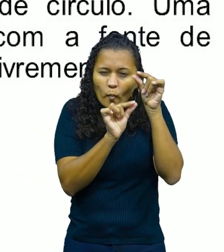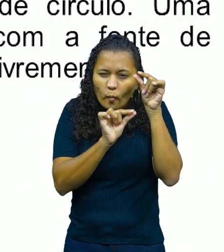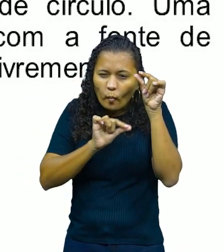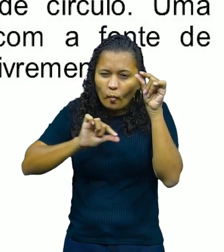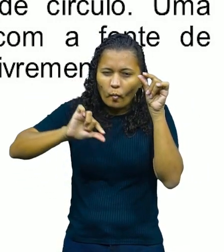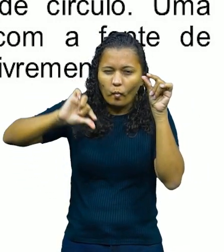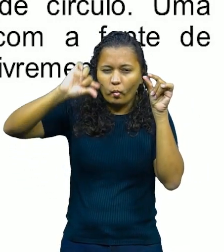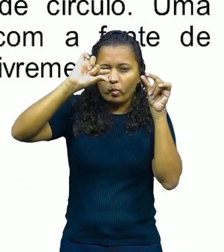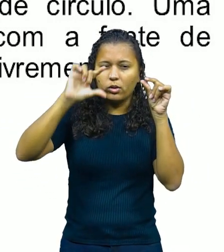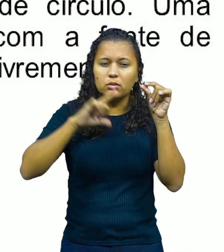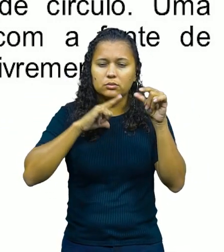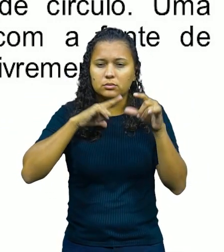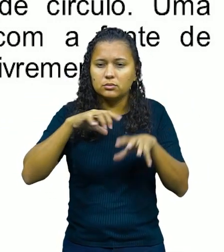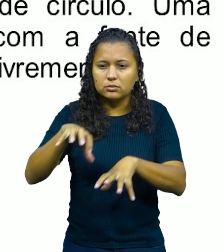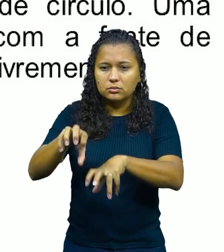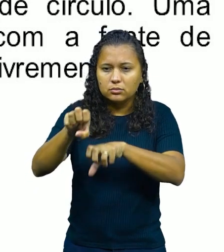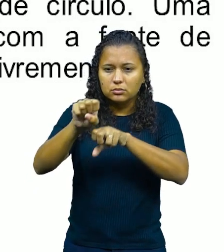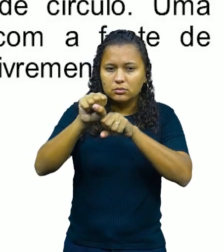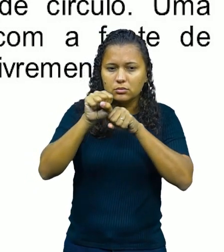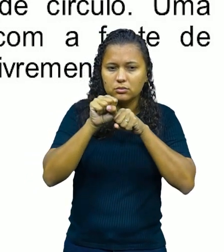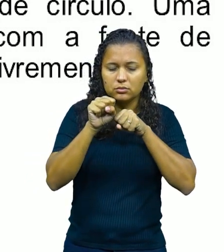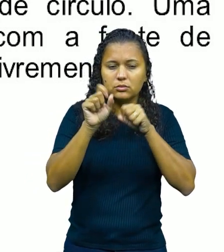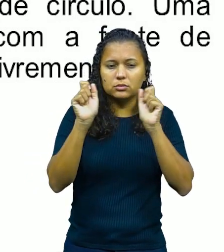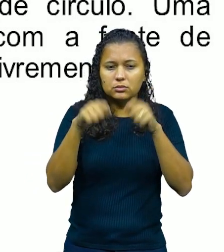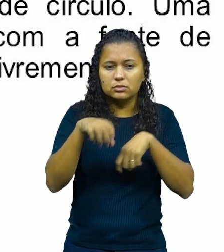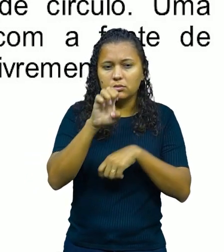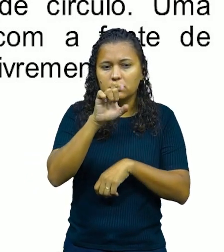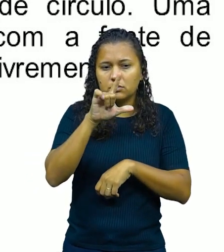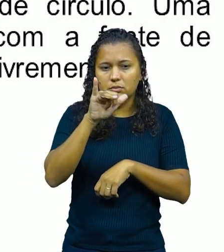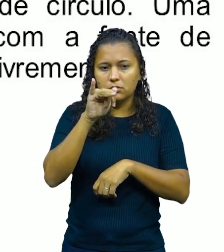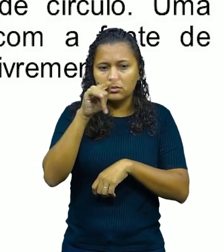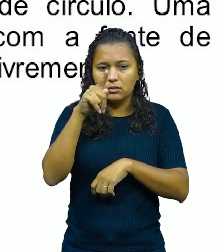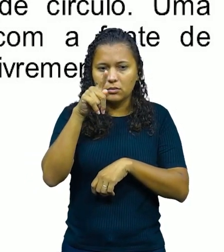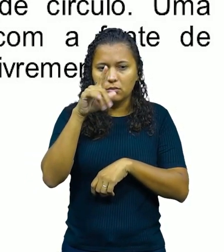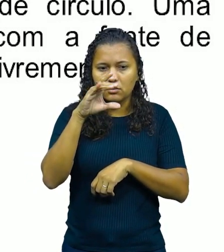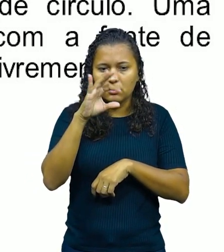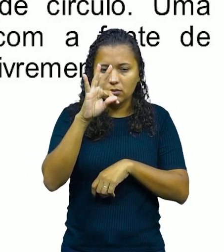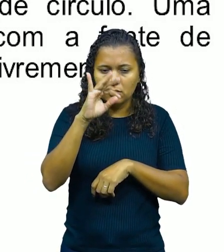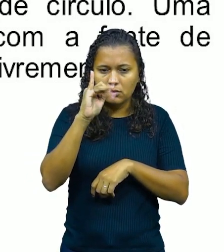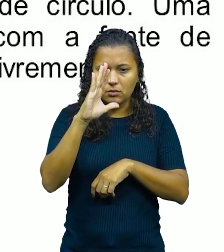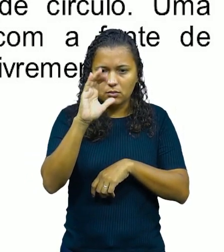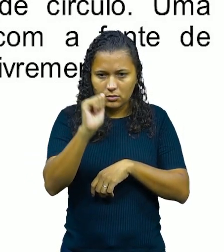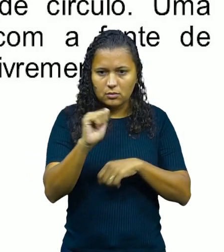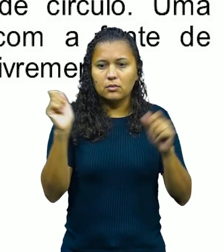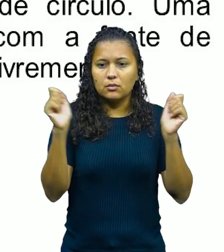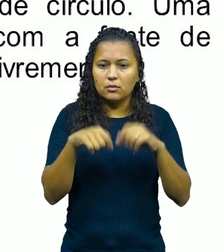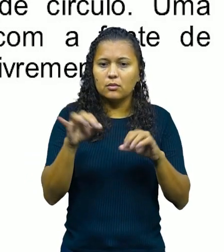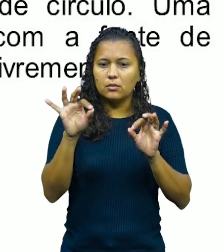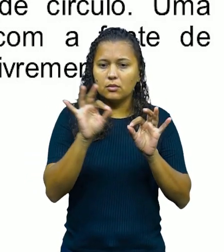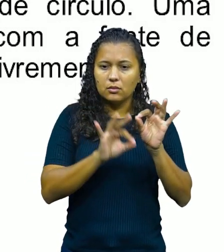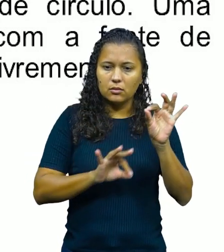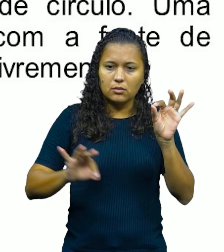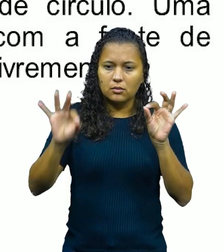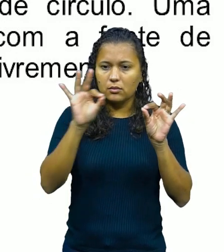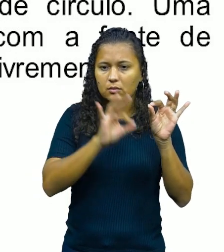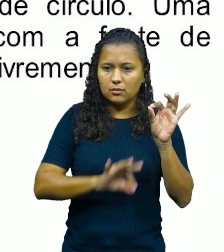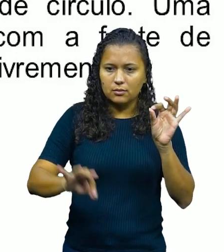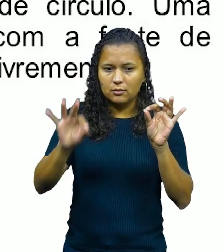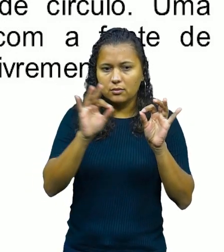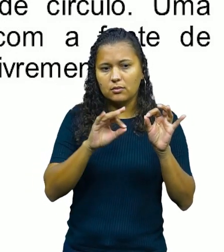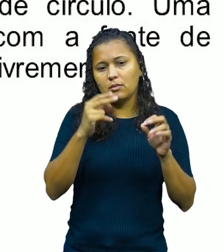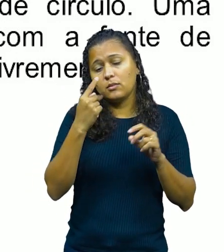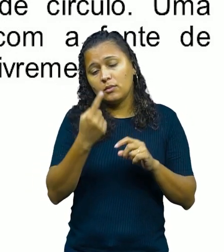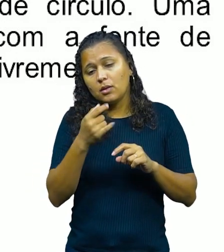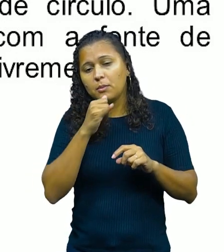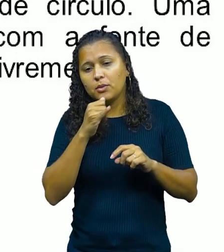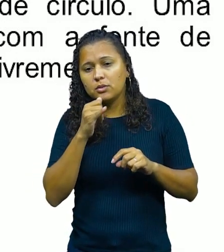finas achatadas para formar uma secção elíptica e recurvado para formar um segmento de